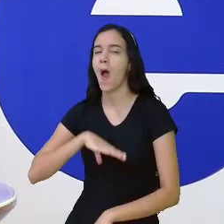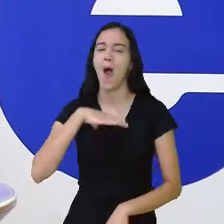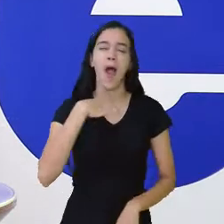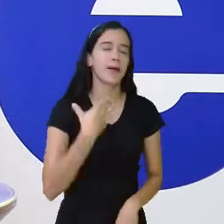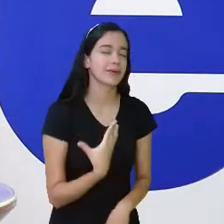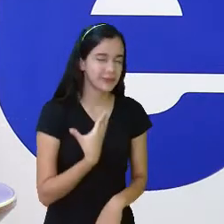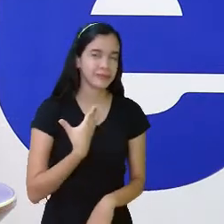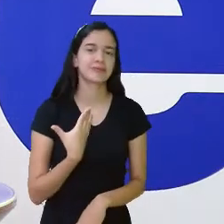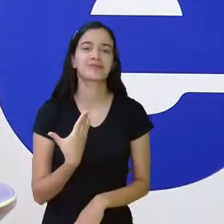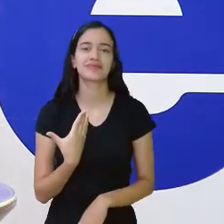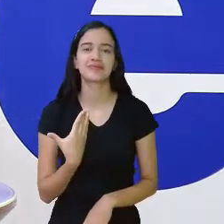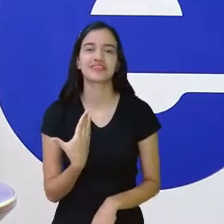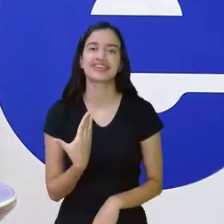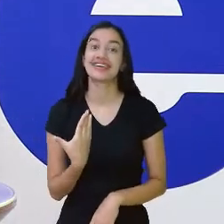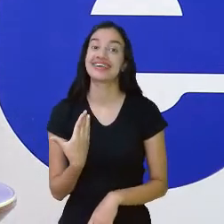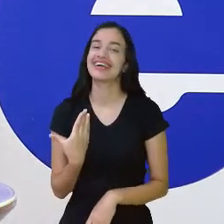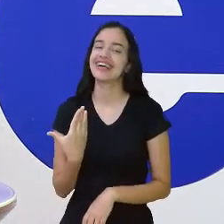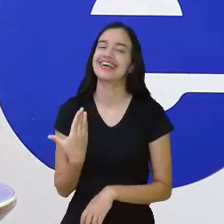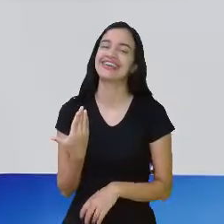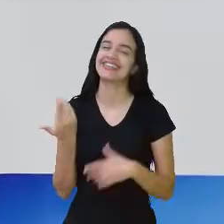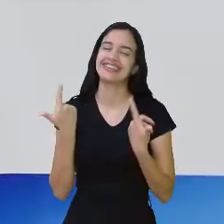coragem, Mauricéia.